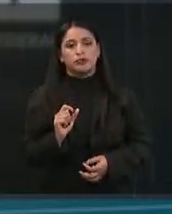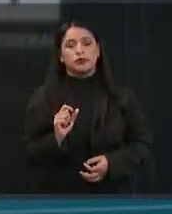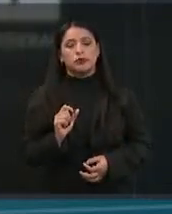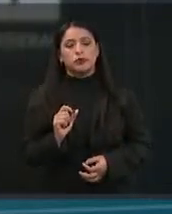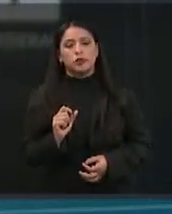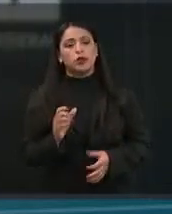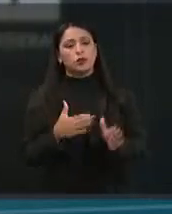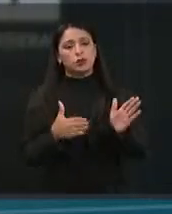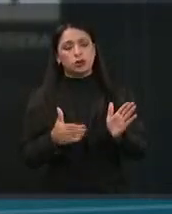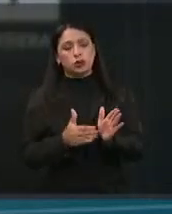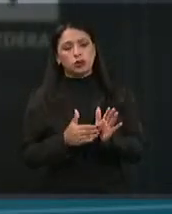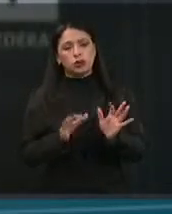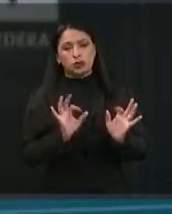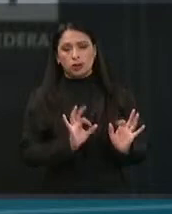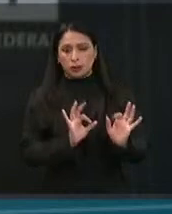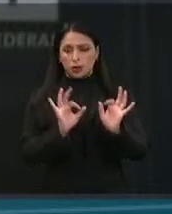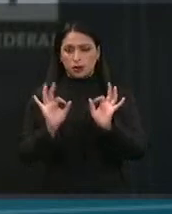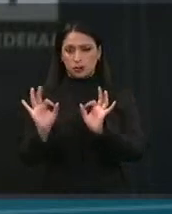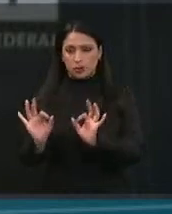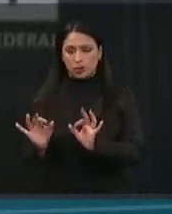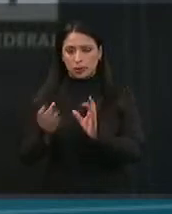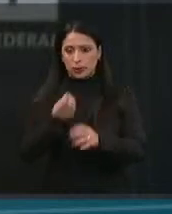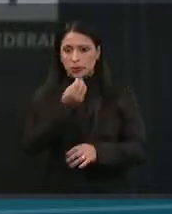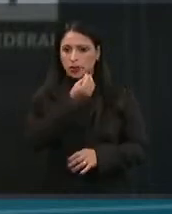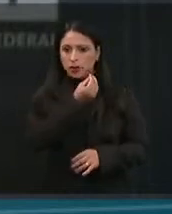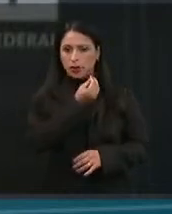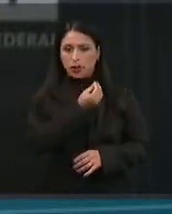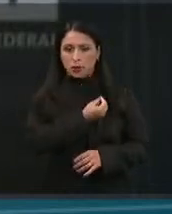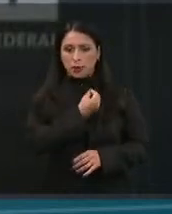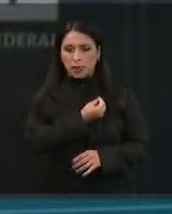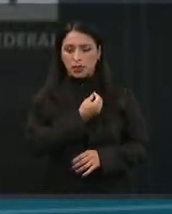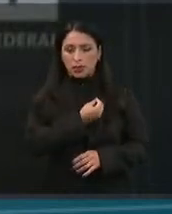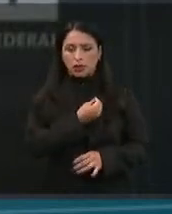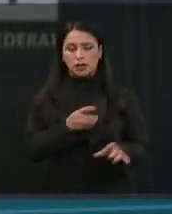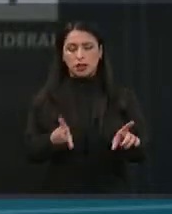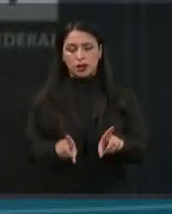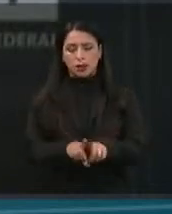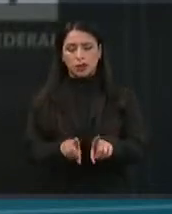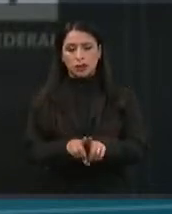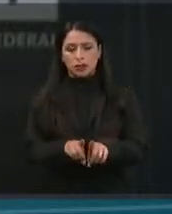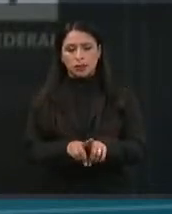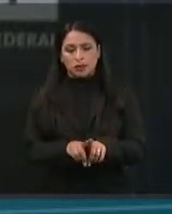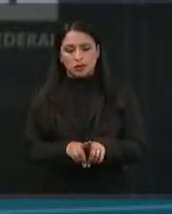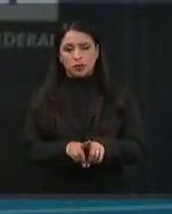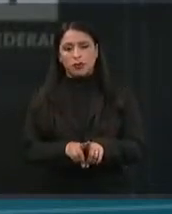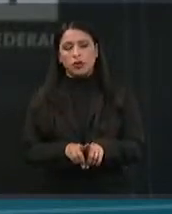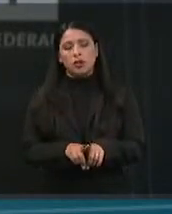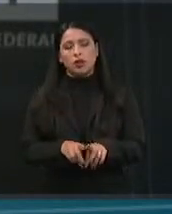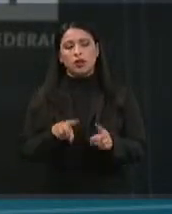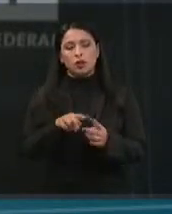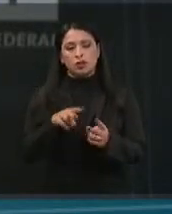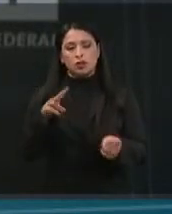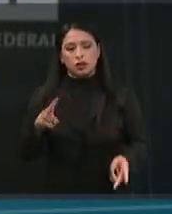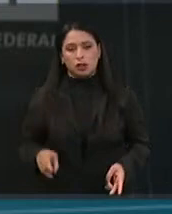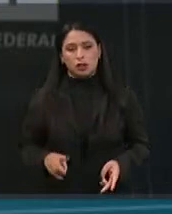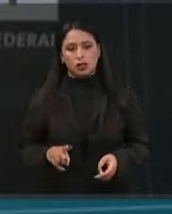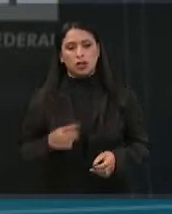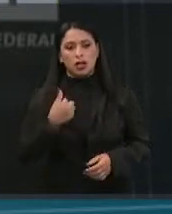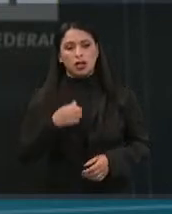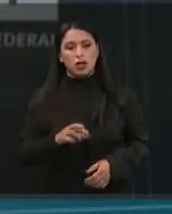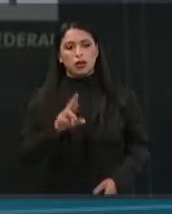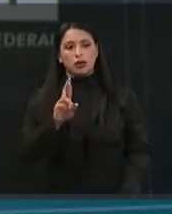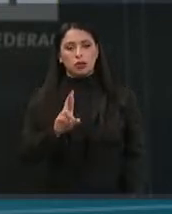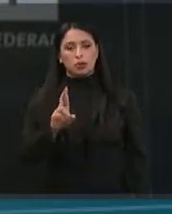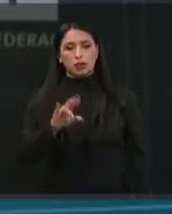acompanhando presencial e remotamente, bom dia. Começo agradecendo em nome do Internet Lab, centro independente de pesquisa fundado em 2014.